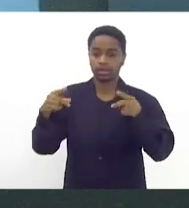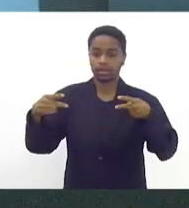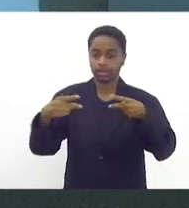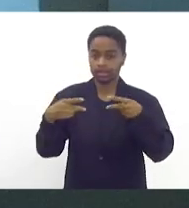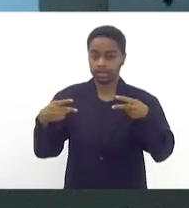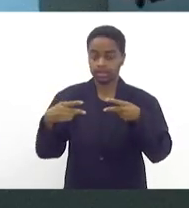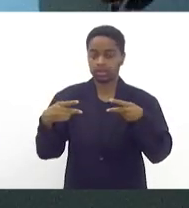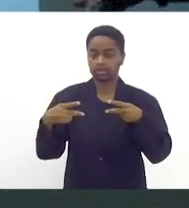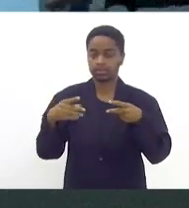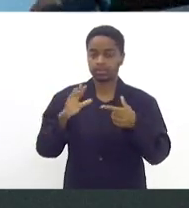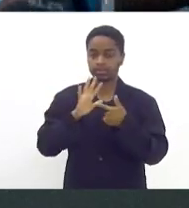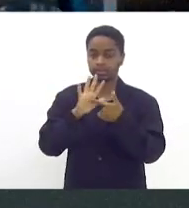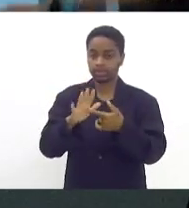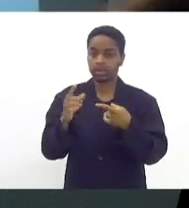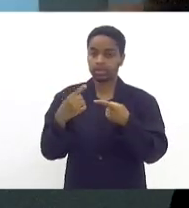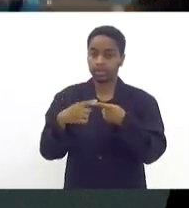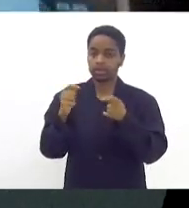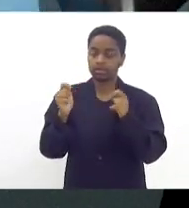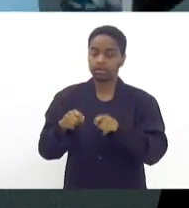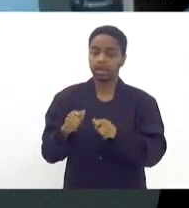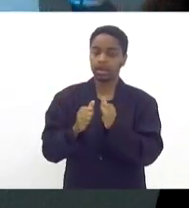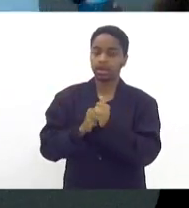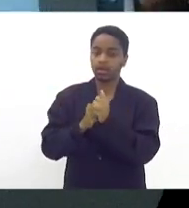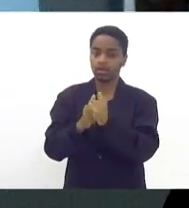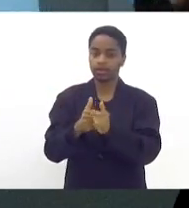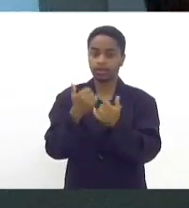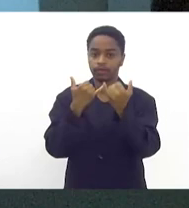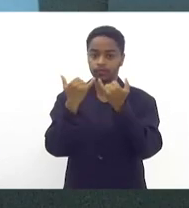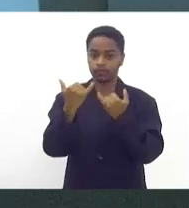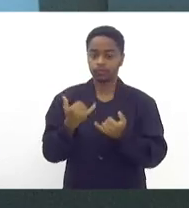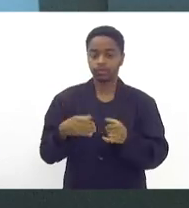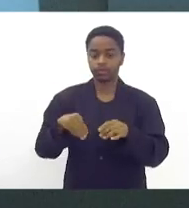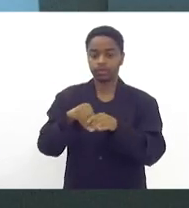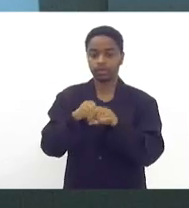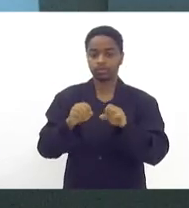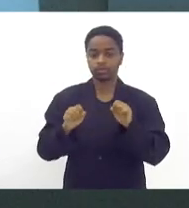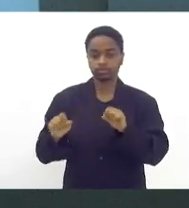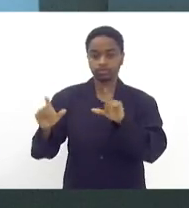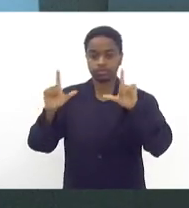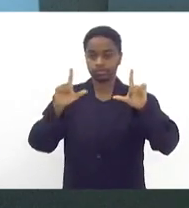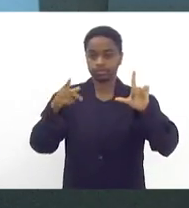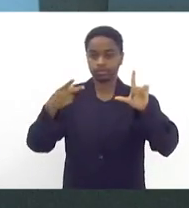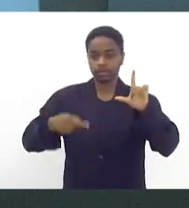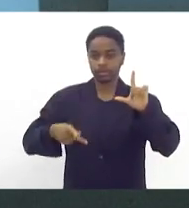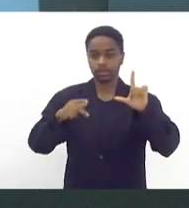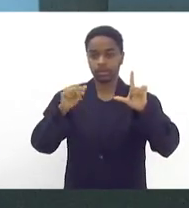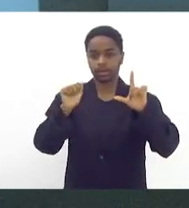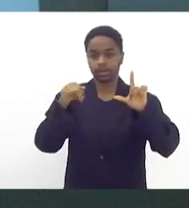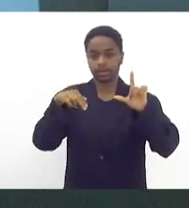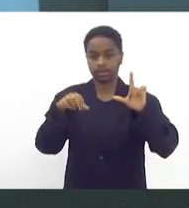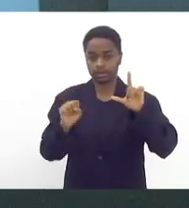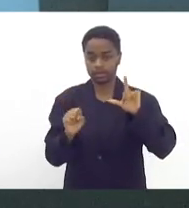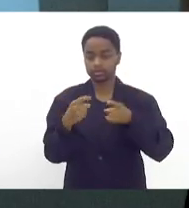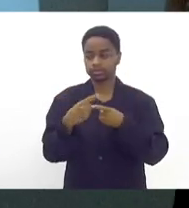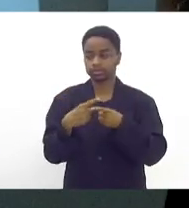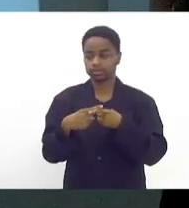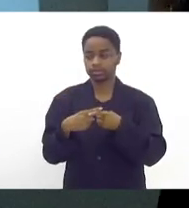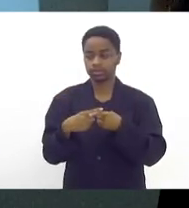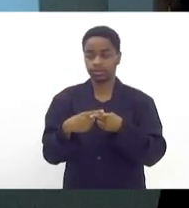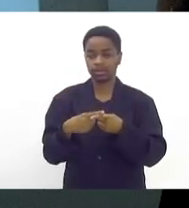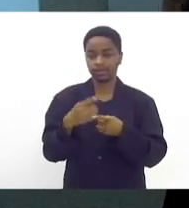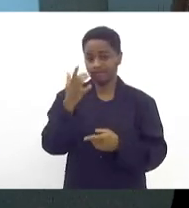todos esses dados podem ser verificados nos painéis de dinâmicos no site da ins os painéis dinâmicos são de fácil